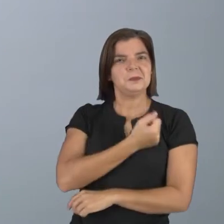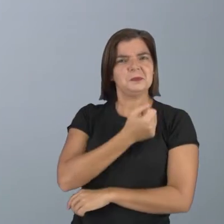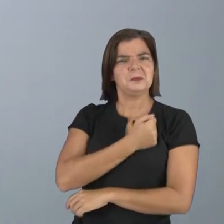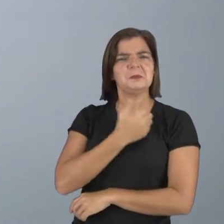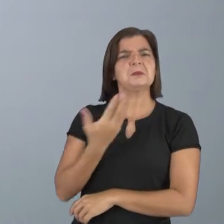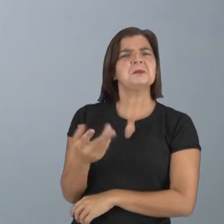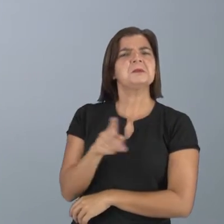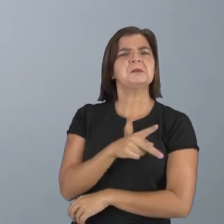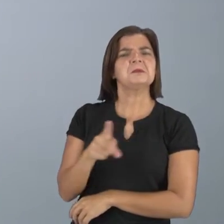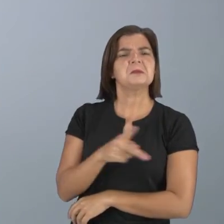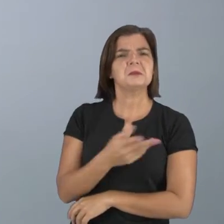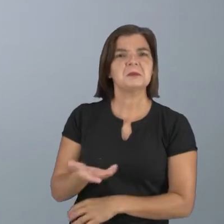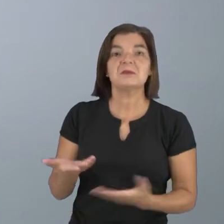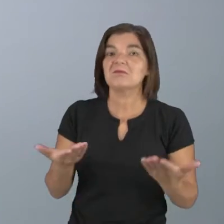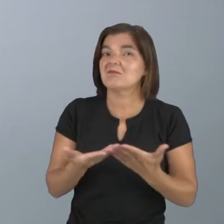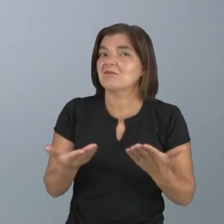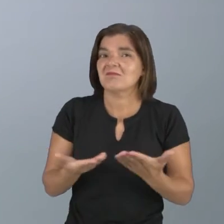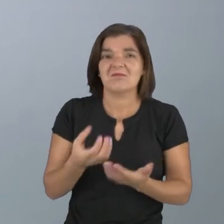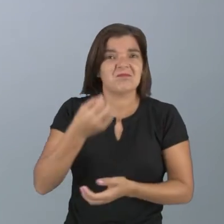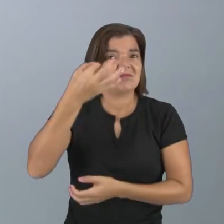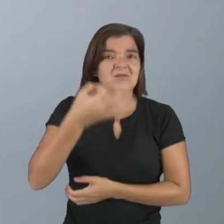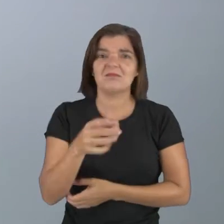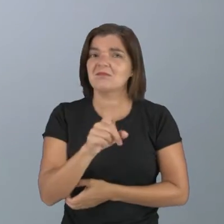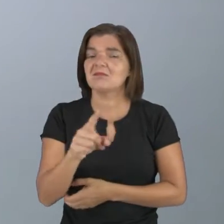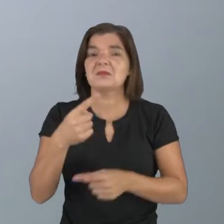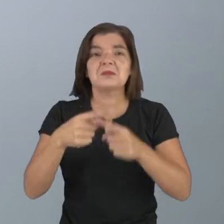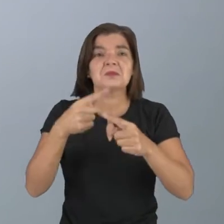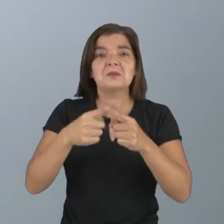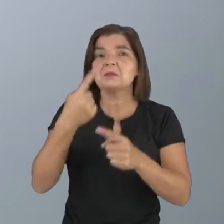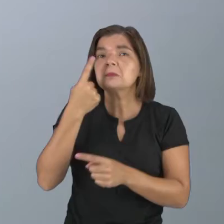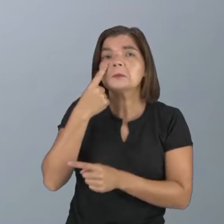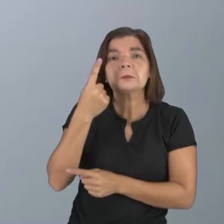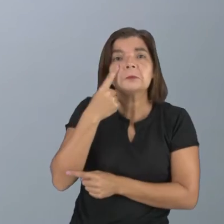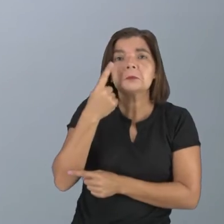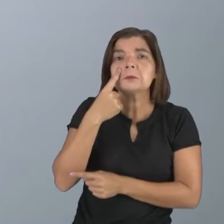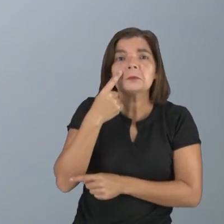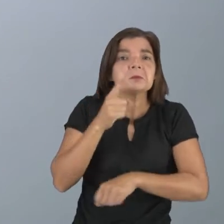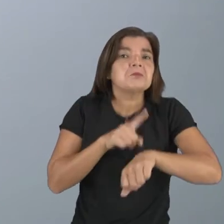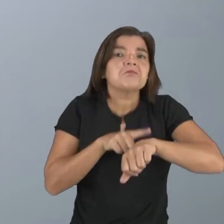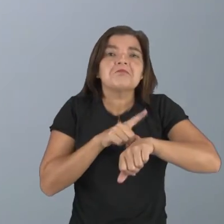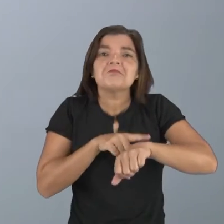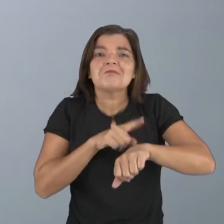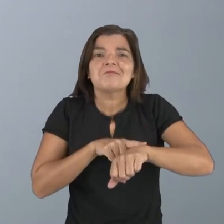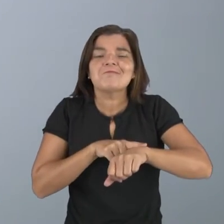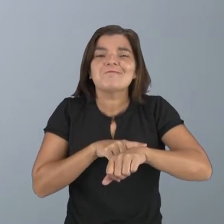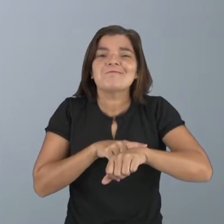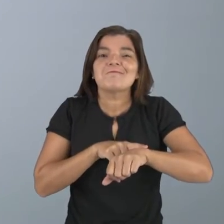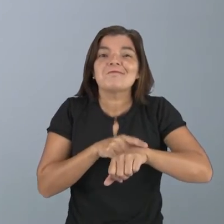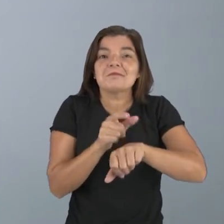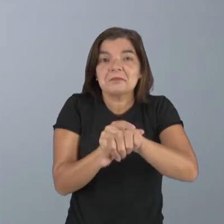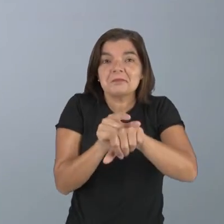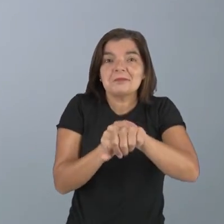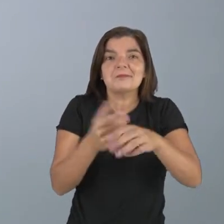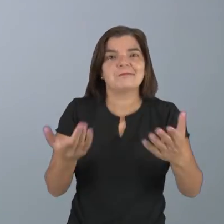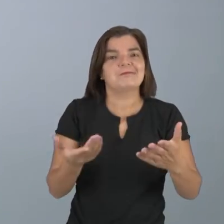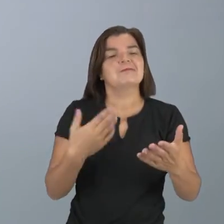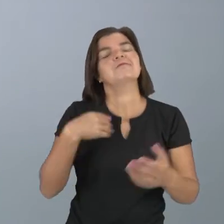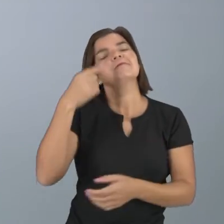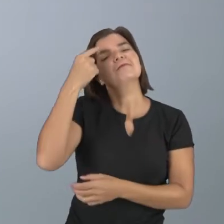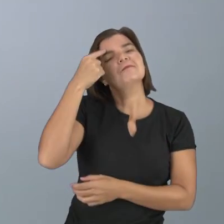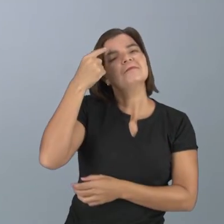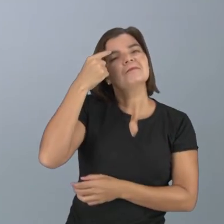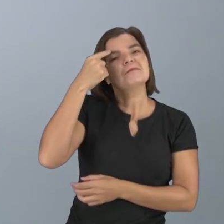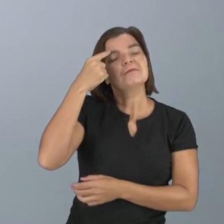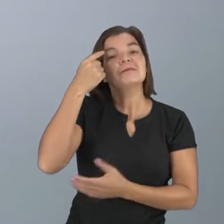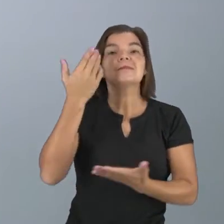fala, ih, professor, agora não vai dar certo. Eu não sei olhar a hora nesse relógio aí. Bom, então pensando nisso, eu preparei